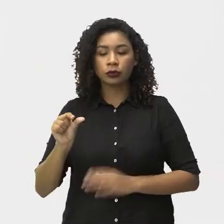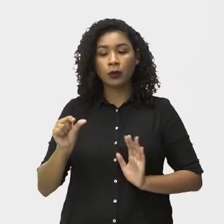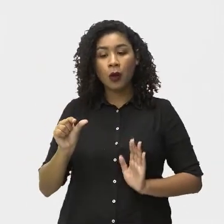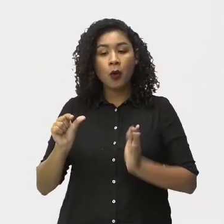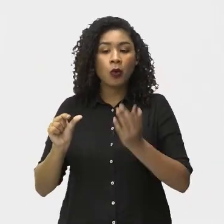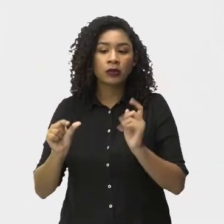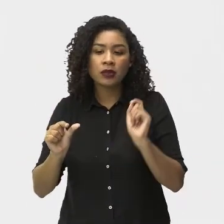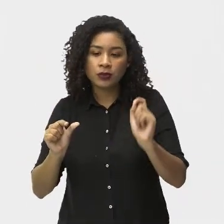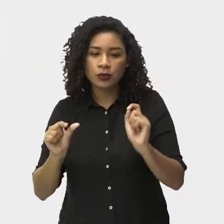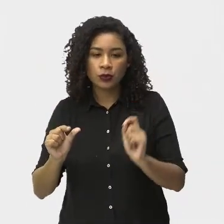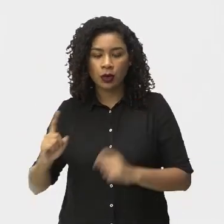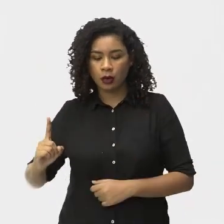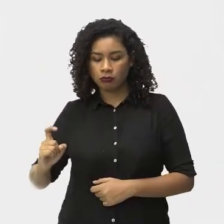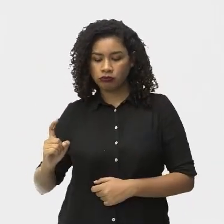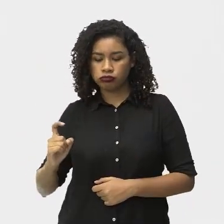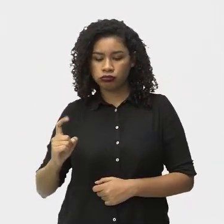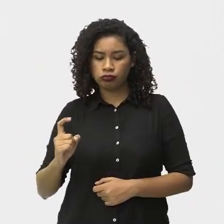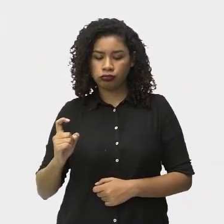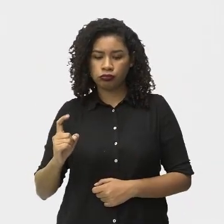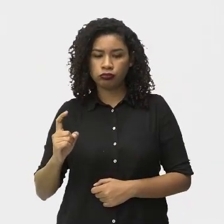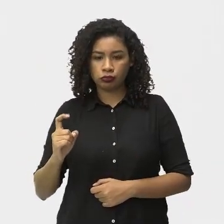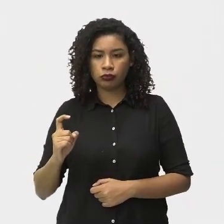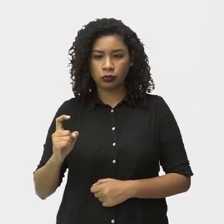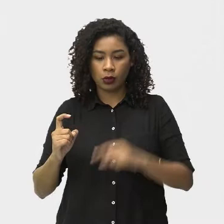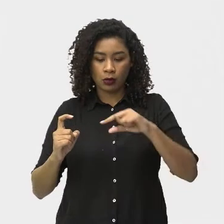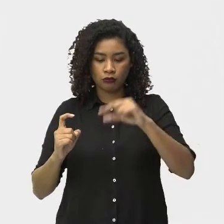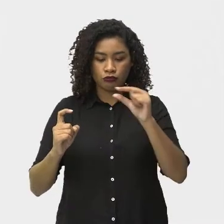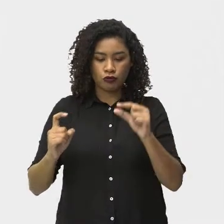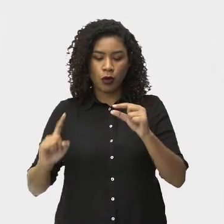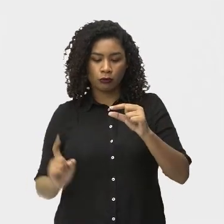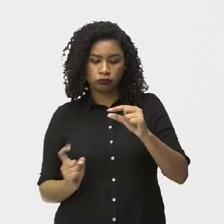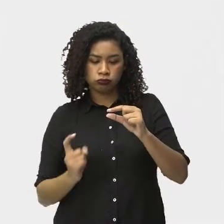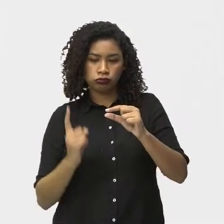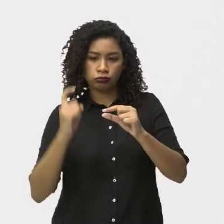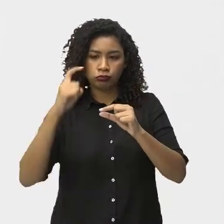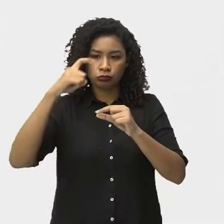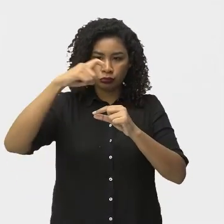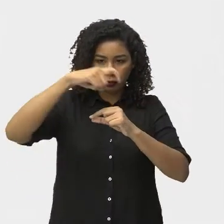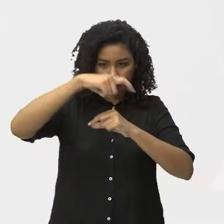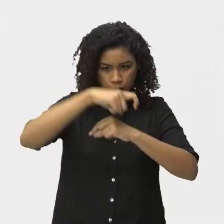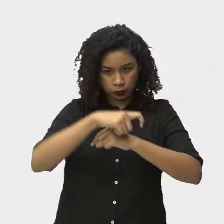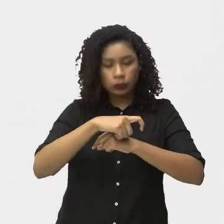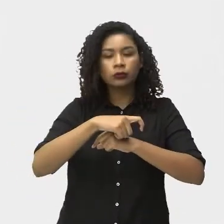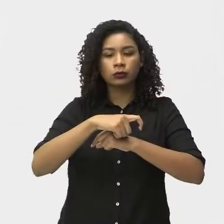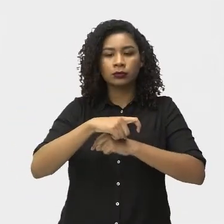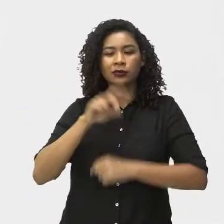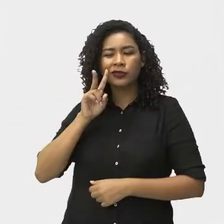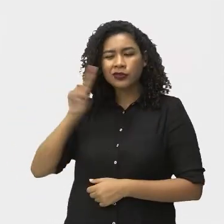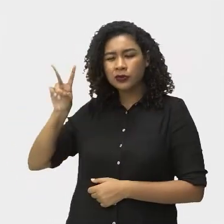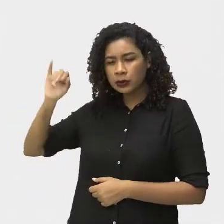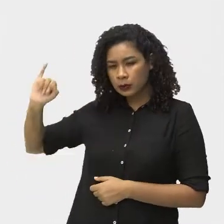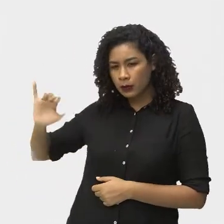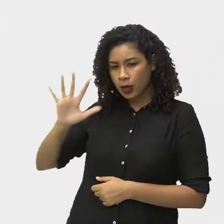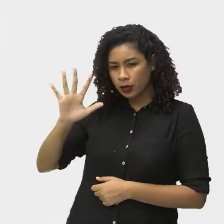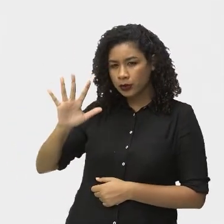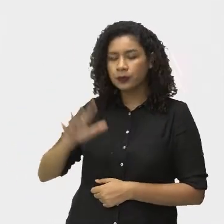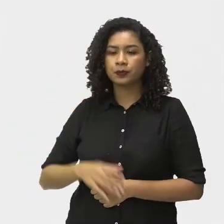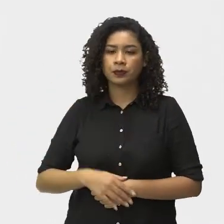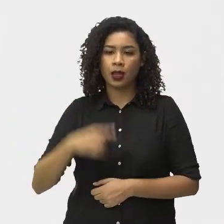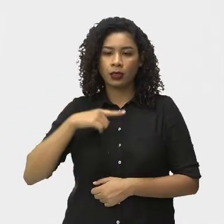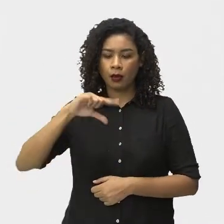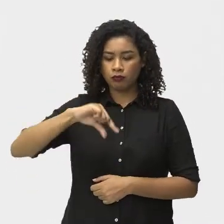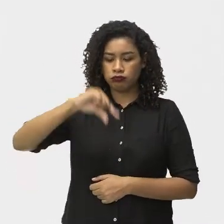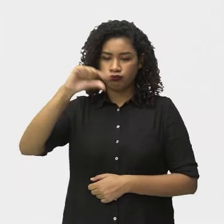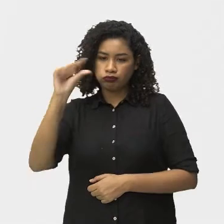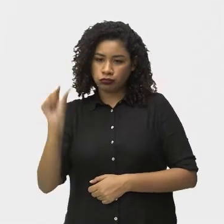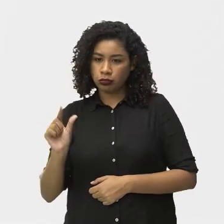seja, o encontro do espermatozoide com o óvulo. Então, olha ali, como a gente já observou, né? Aqui na imagem, as tubas uterinas, e o óvulo, ele